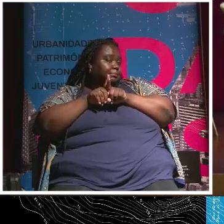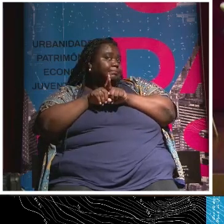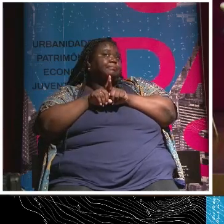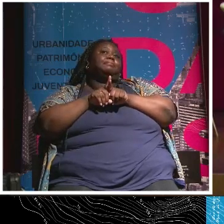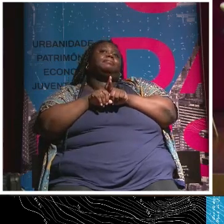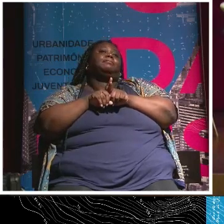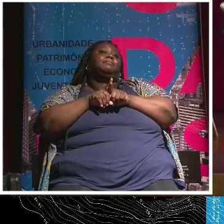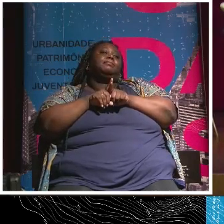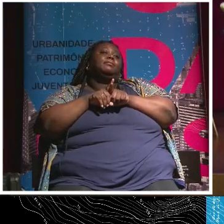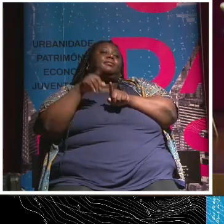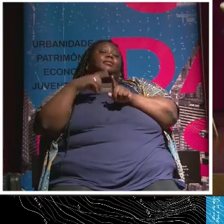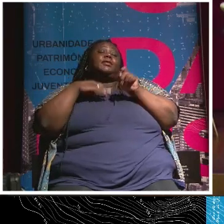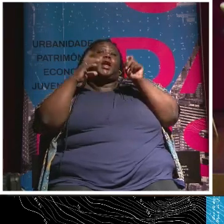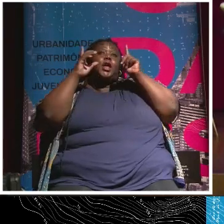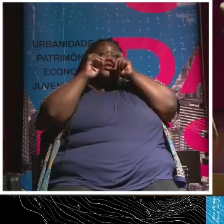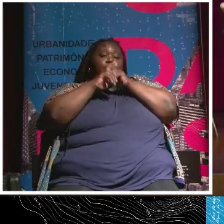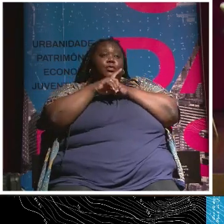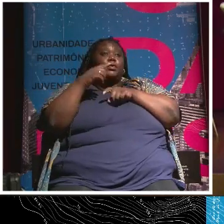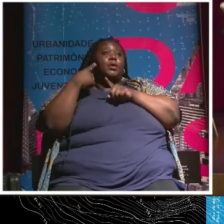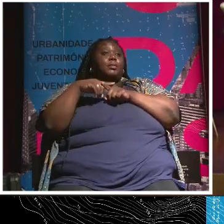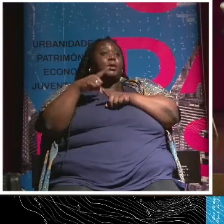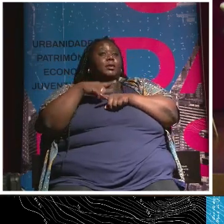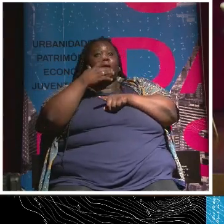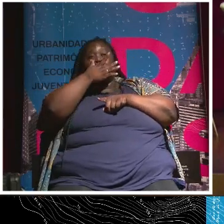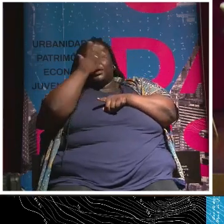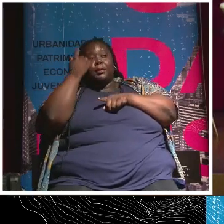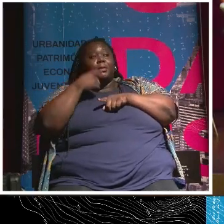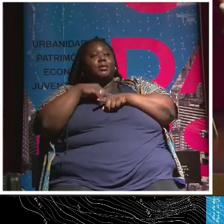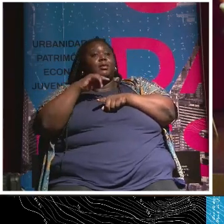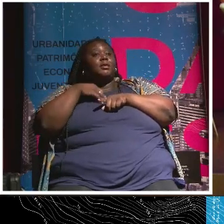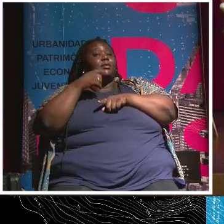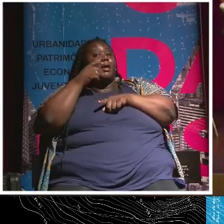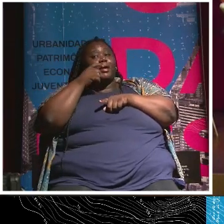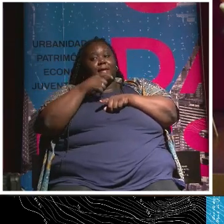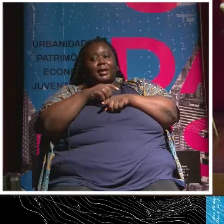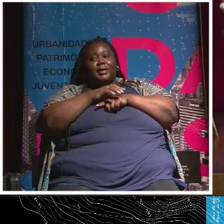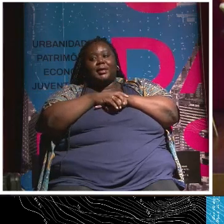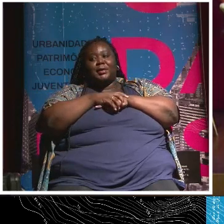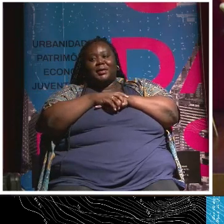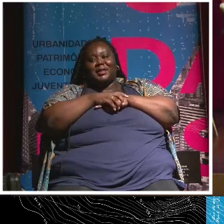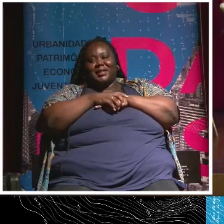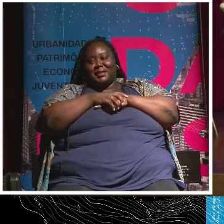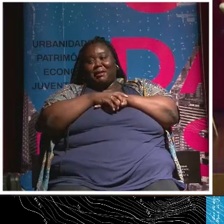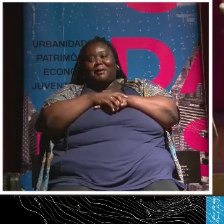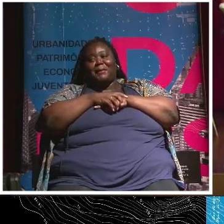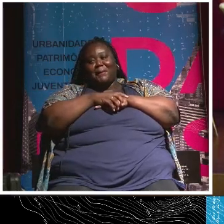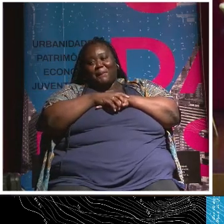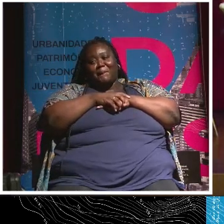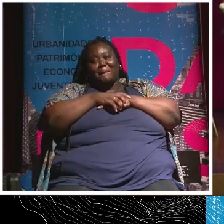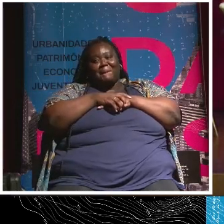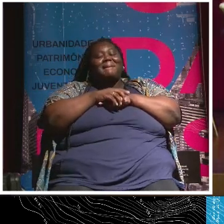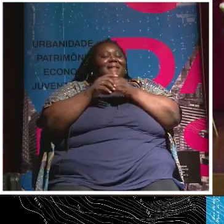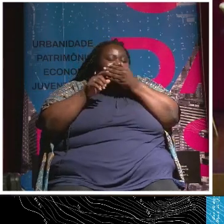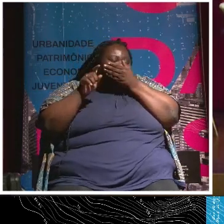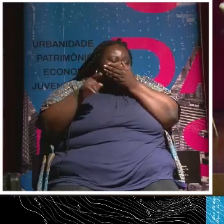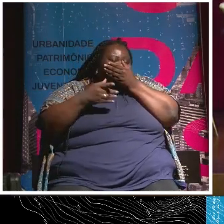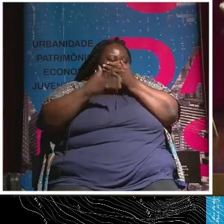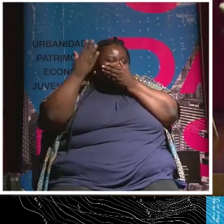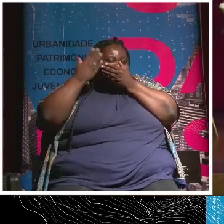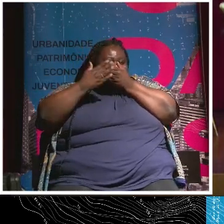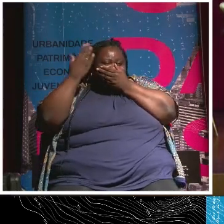esse dificultador, porque tem pessoas que têm pendências porque não conseguiram nem prestar conta de coisas do passado, quanto mais dar conta